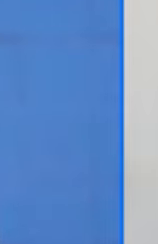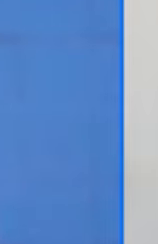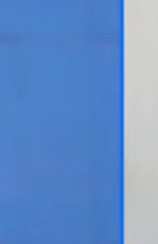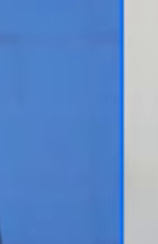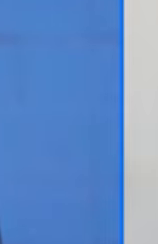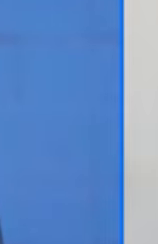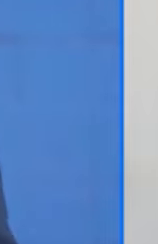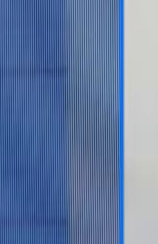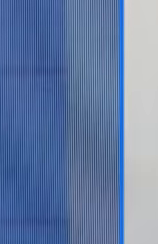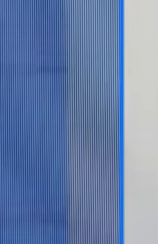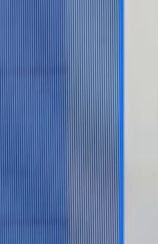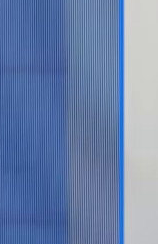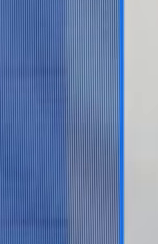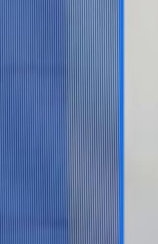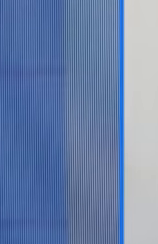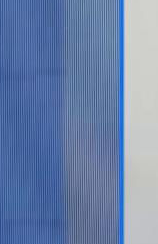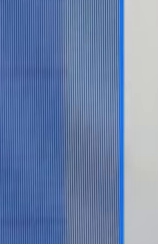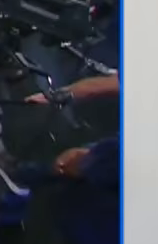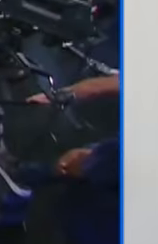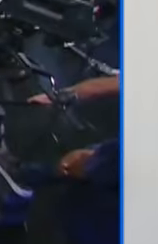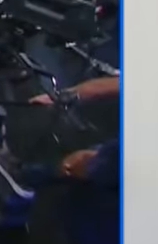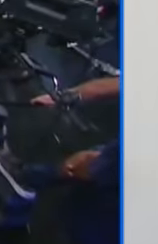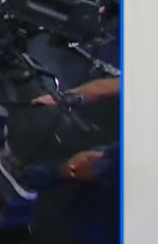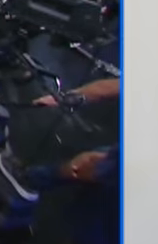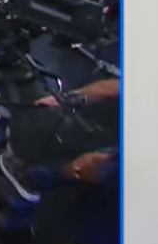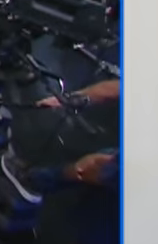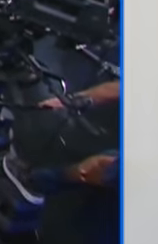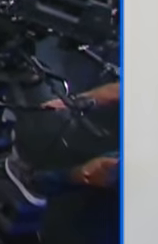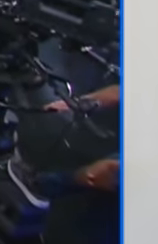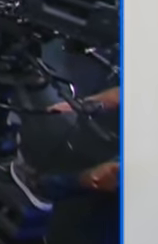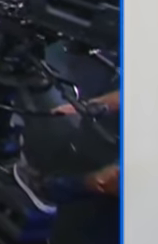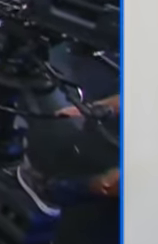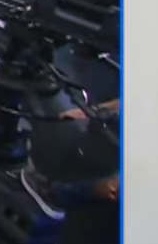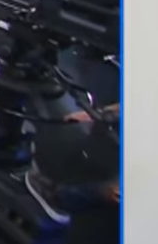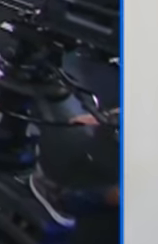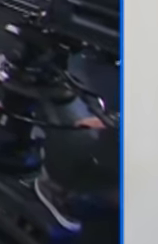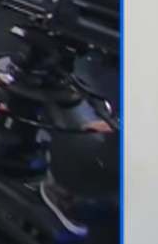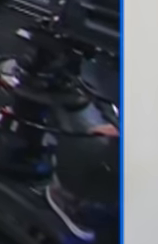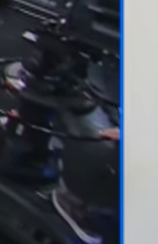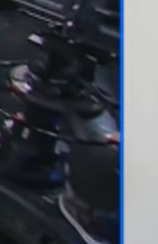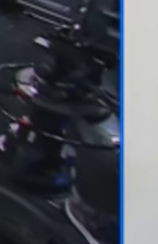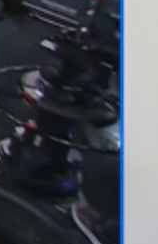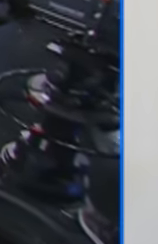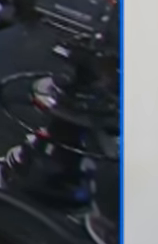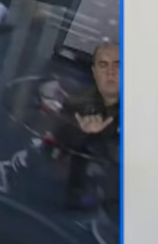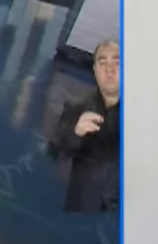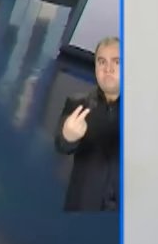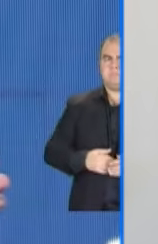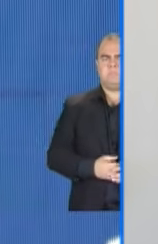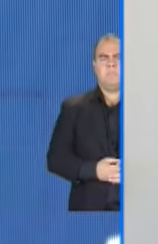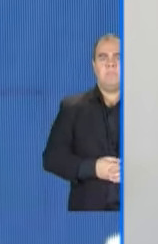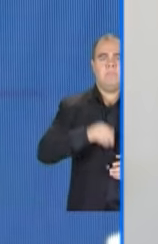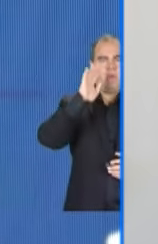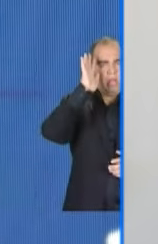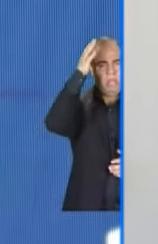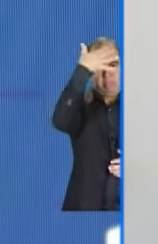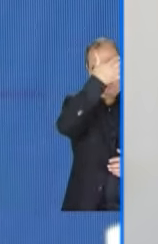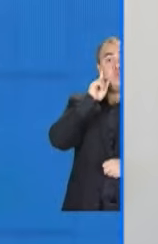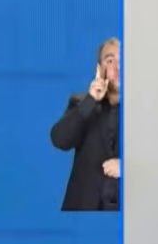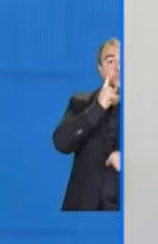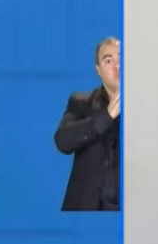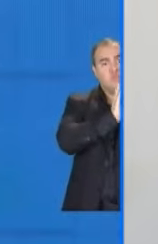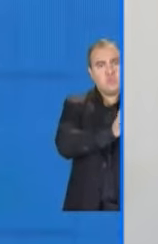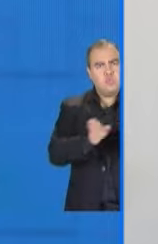2 semanas não, agora quase uma semana, né? Então, é o maior percentual, né? Depois